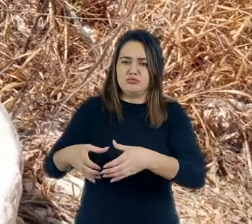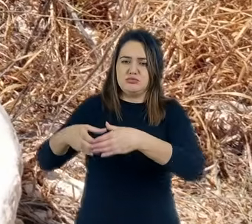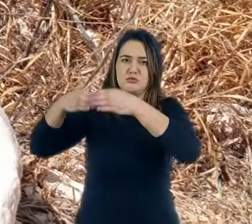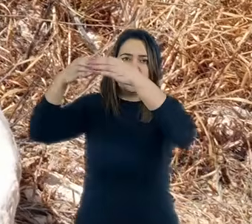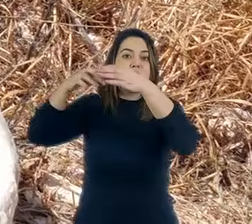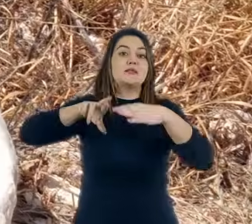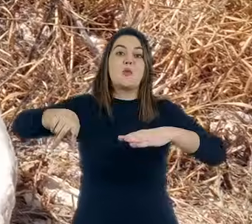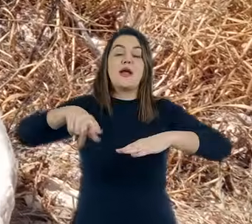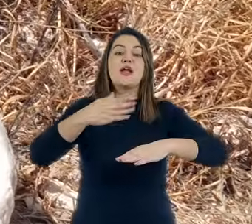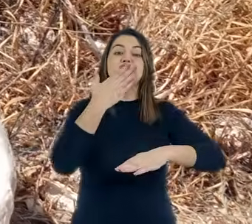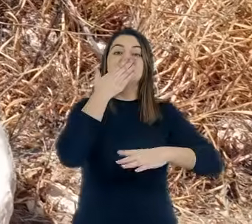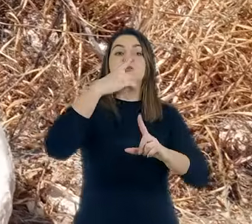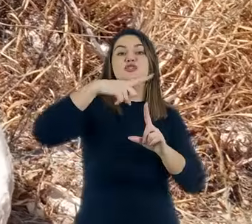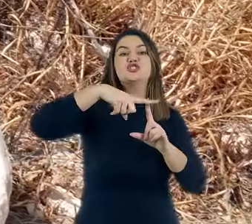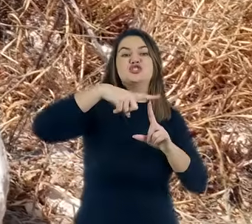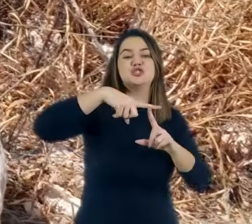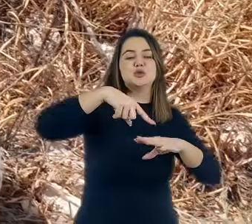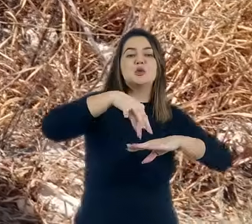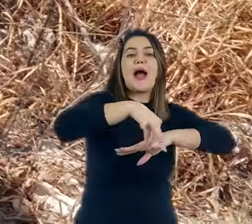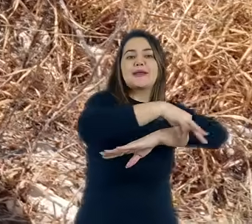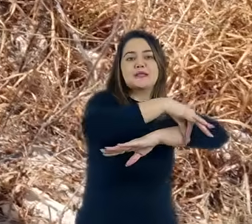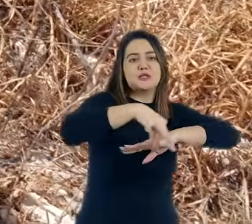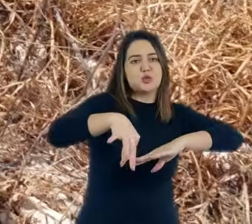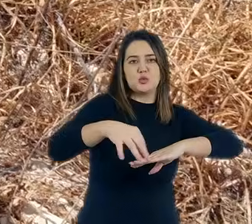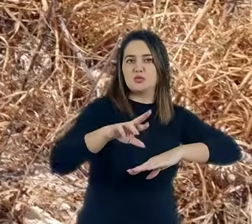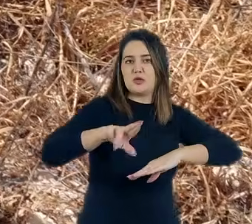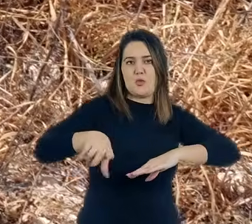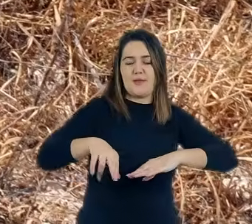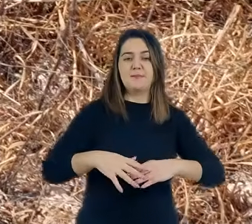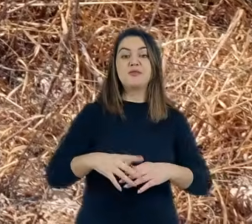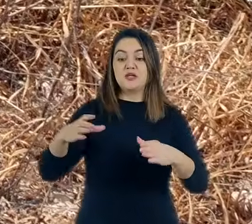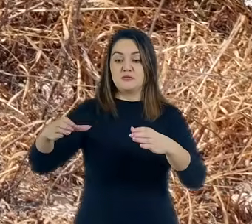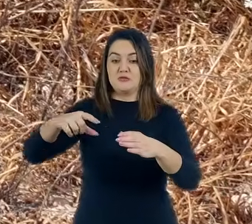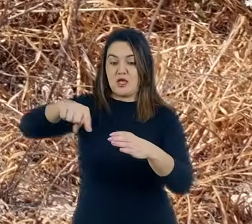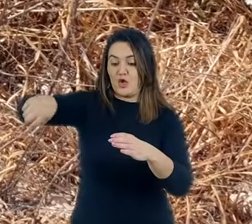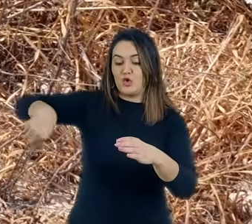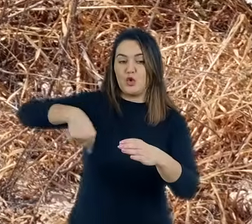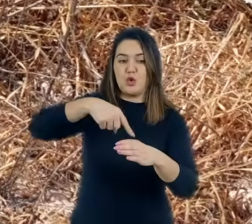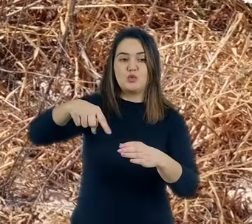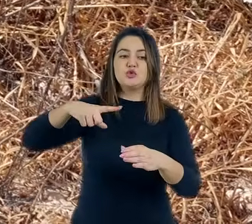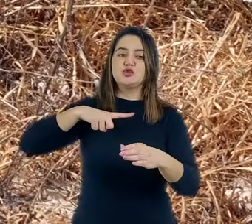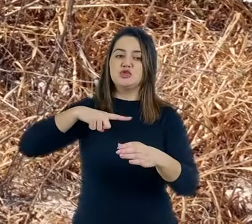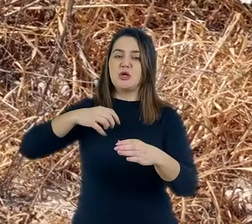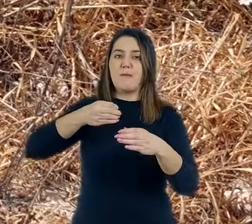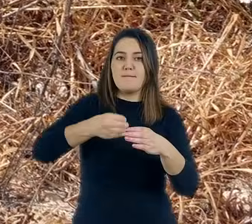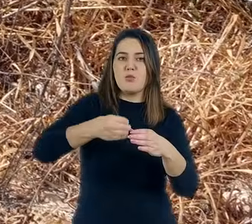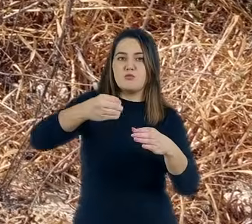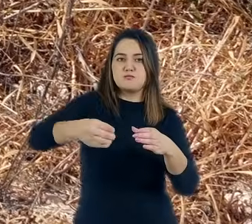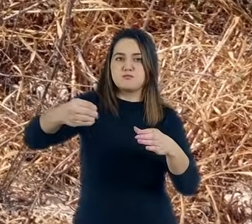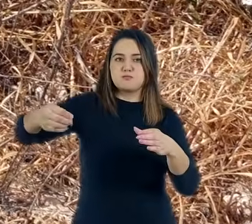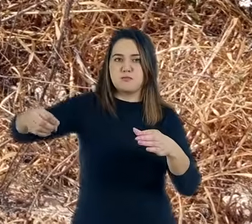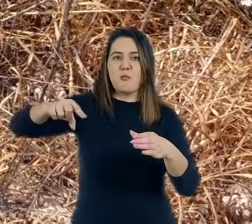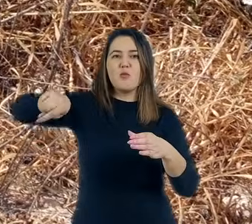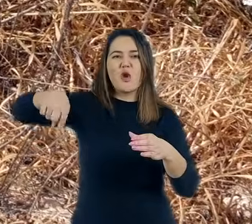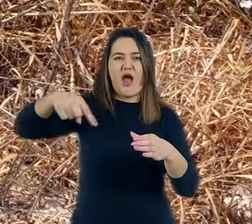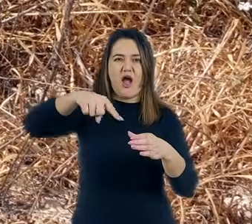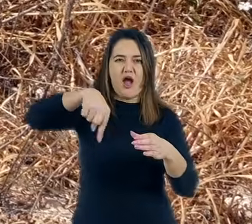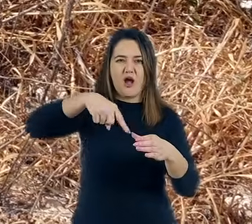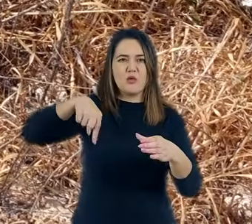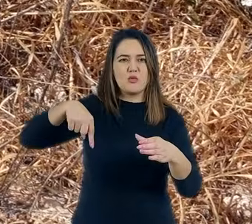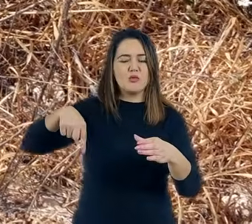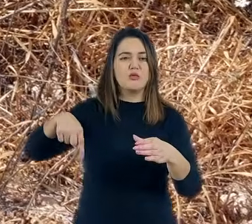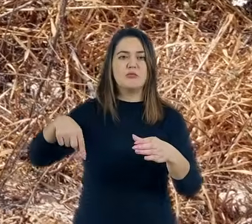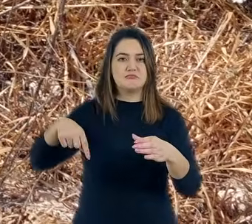como esta, não era o estilo arquitetônico da época. E uma pedra com vários buracos, como você pode ver aqui, muito bem feitos por ação